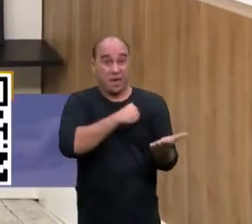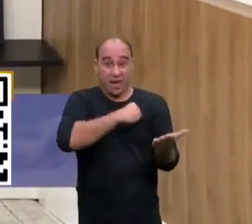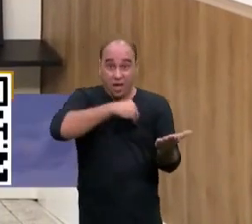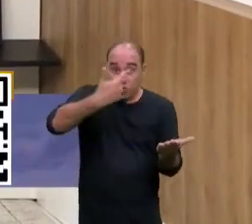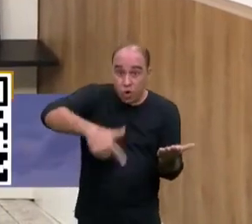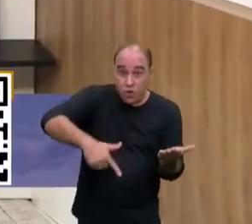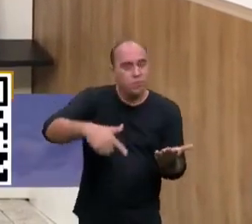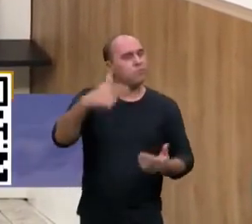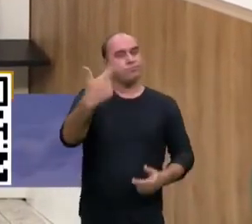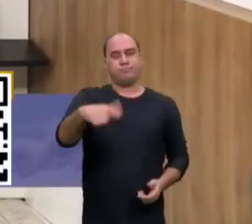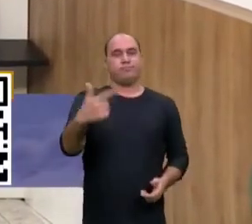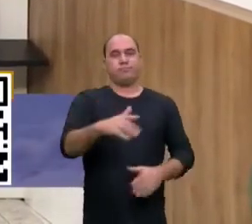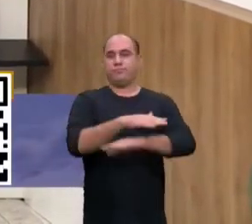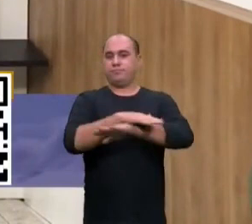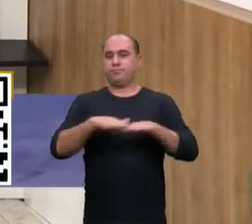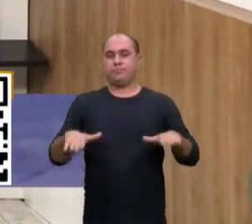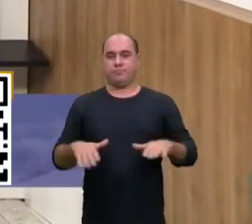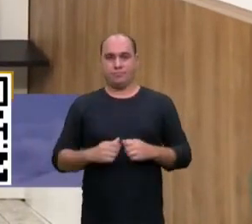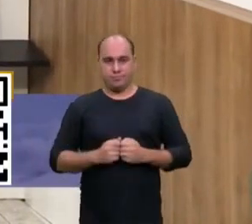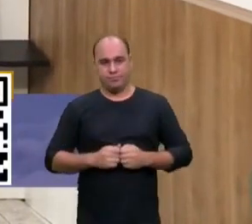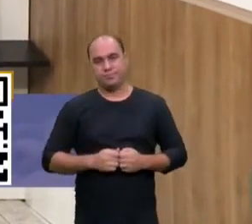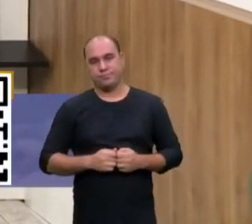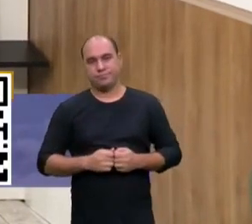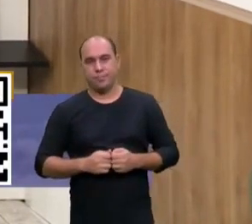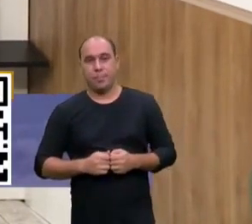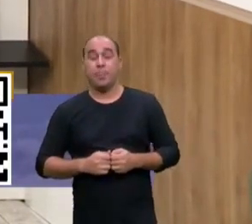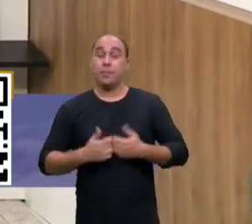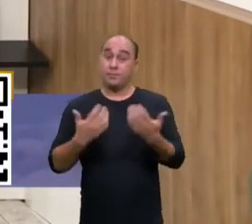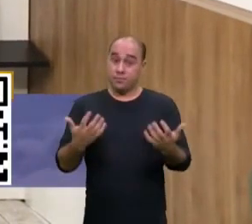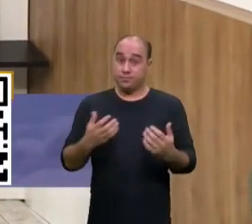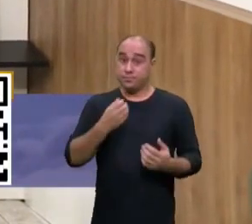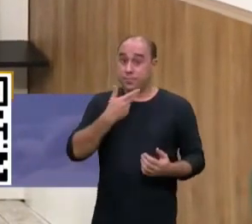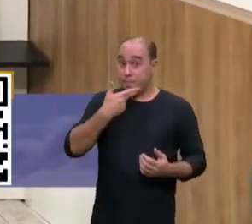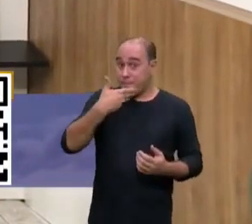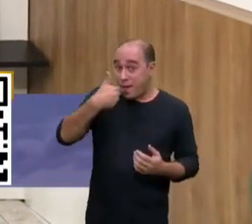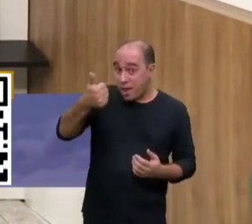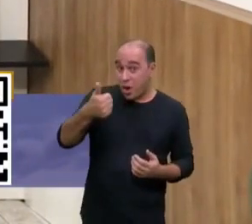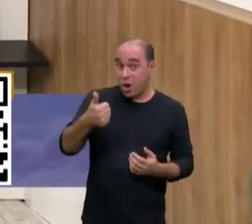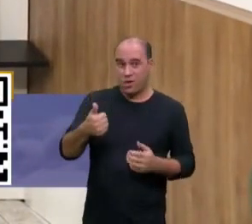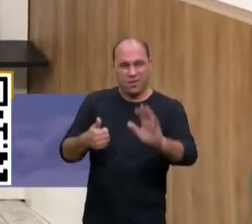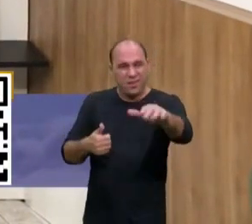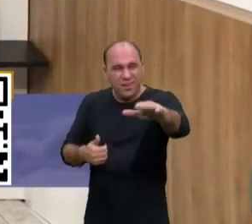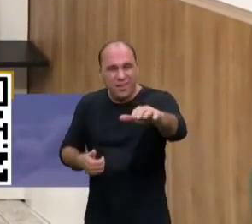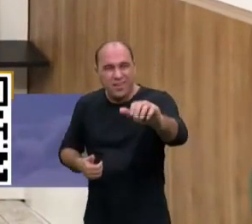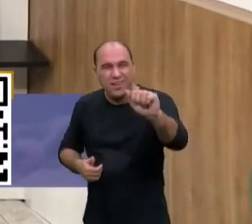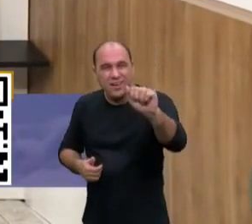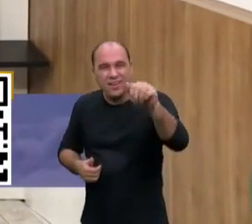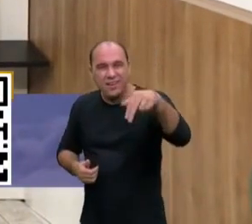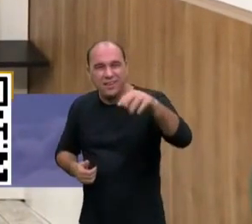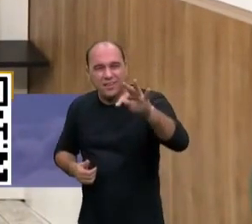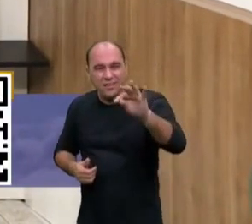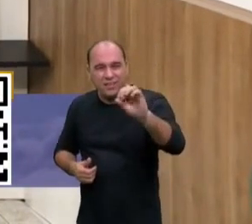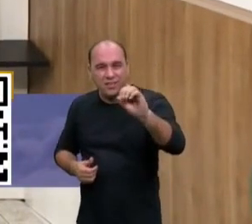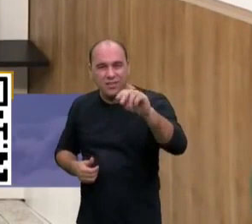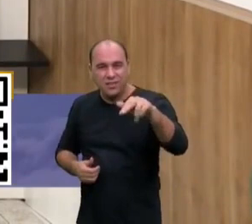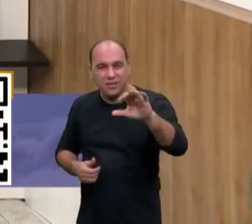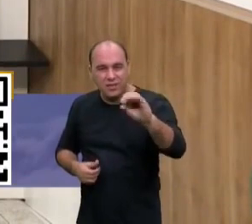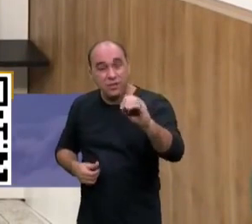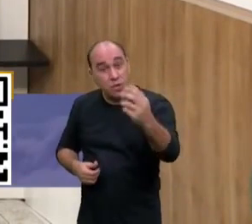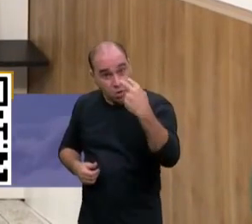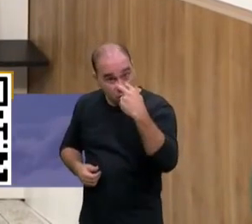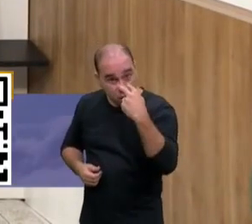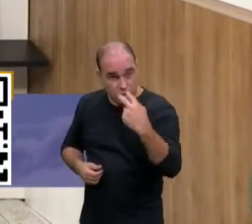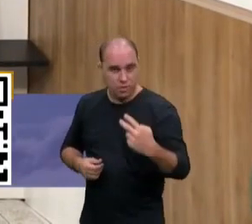mal mas o mais interessante nessa história toda sabe o que é deixa eu falar para você meu amigo António é o seguinte O mais incrível isso